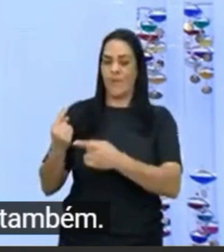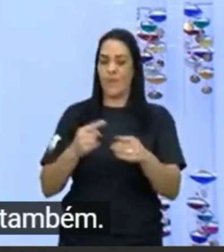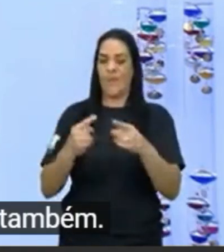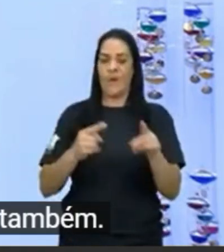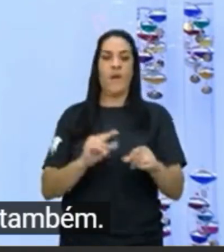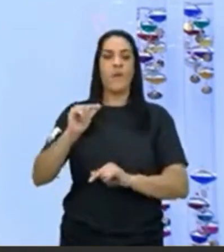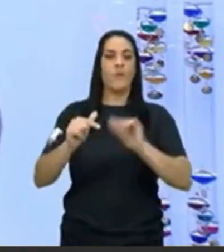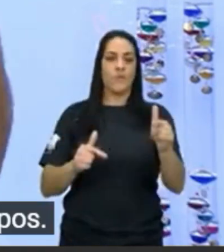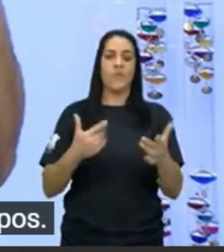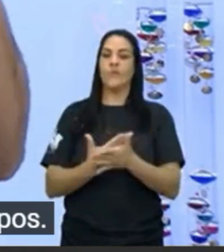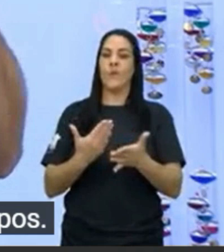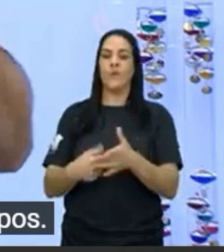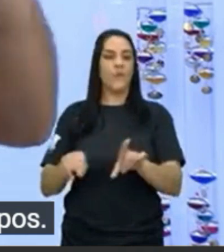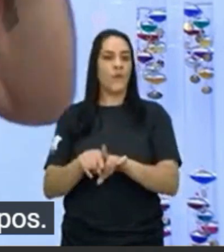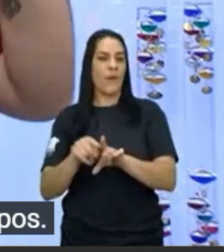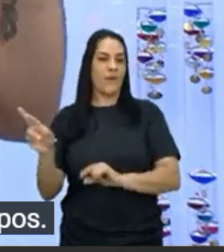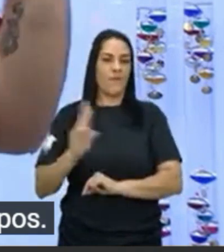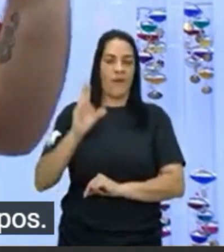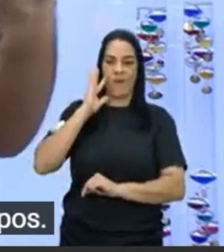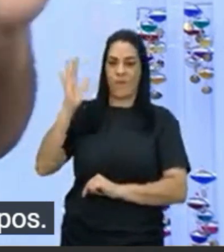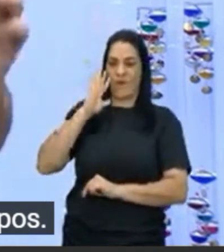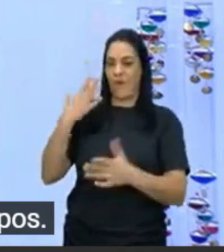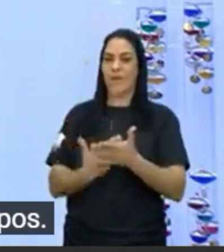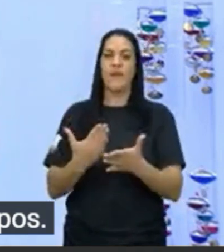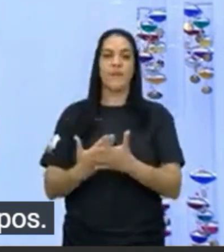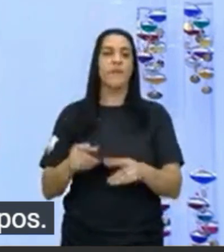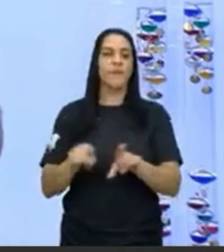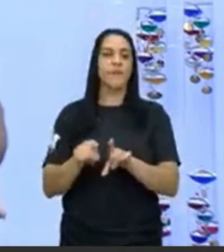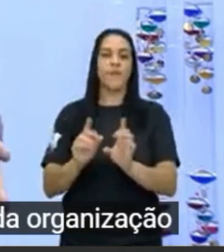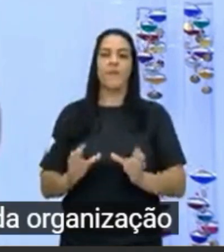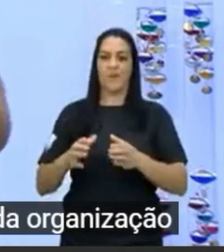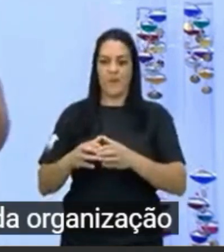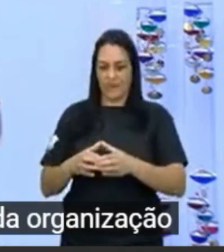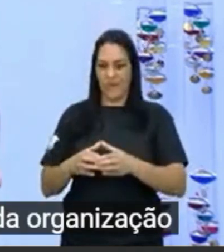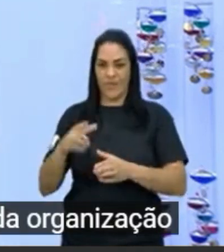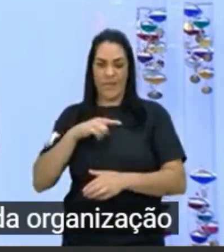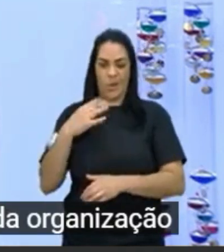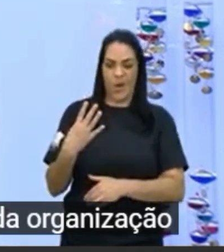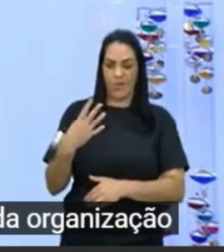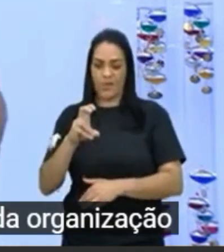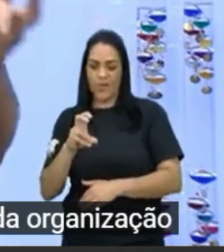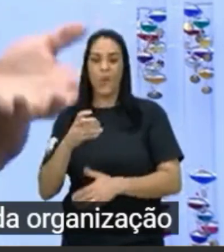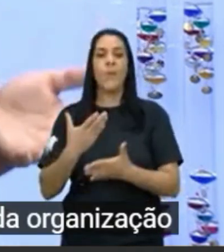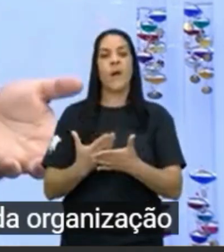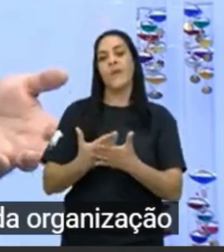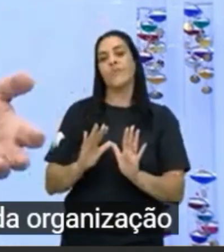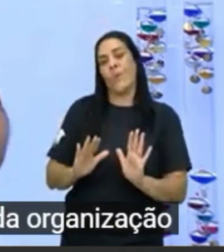provocar os outros alunos a responderem também. Então, imaginando que essa aula eles estão em grupos ali